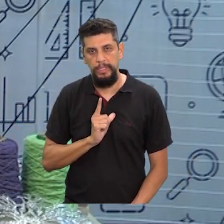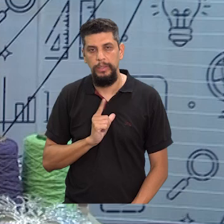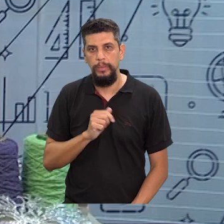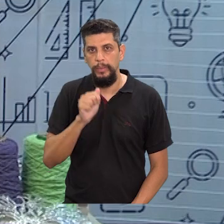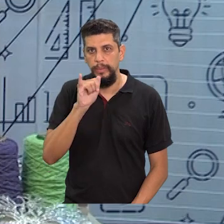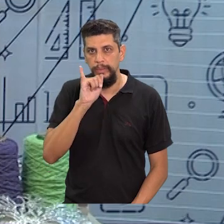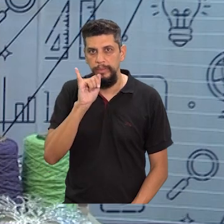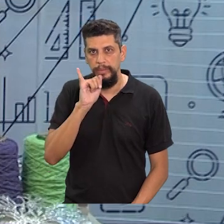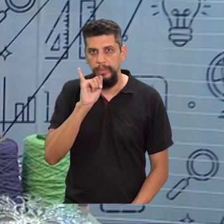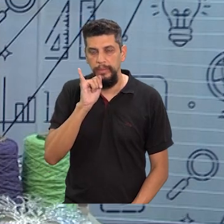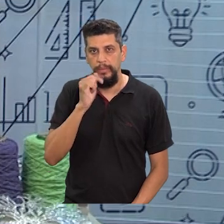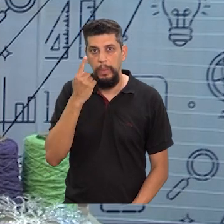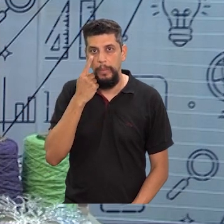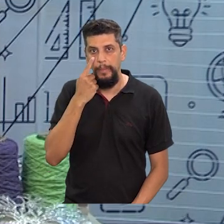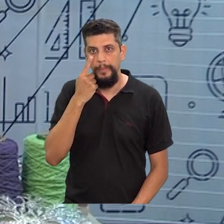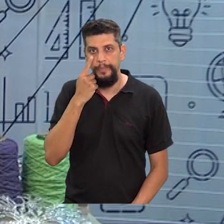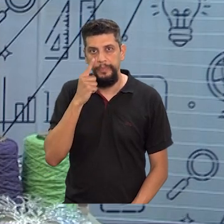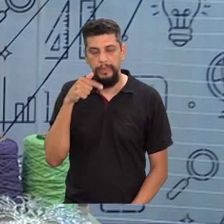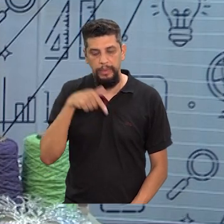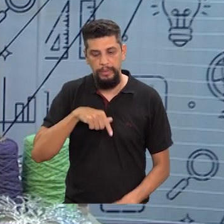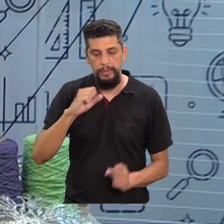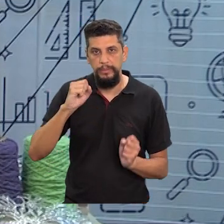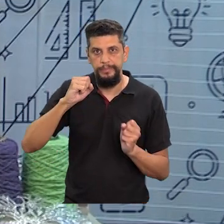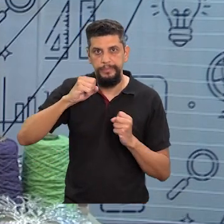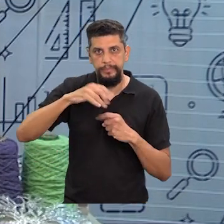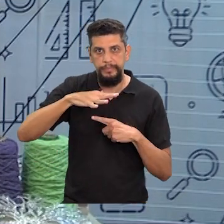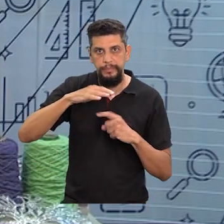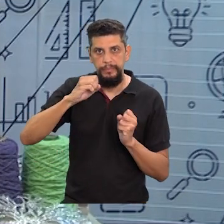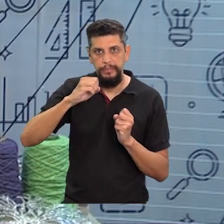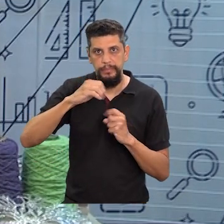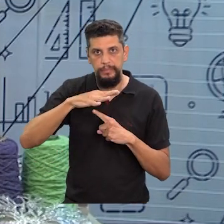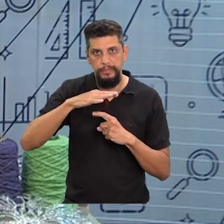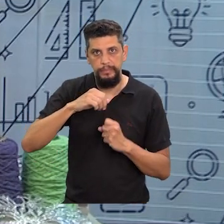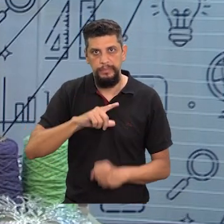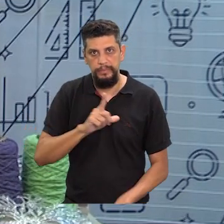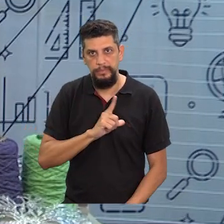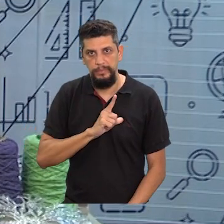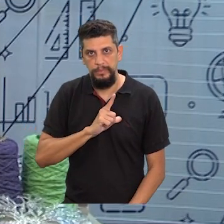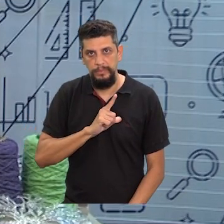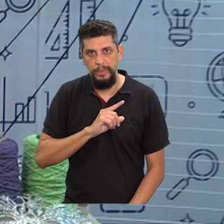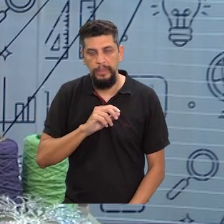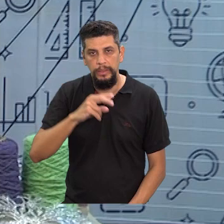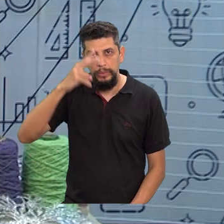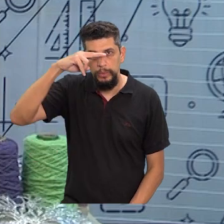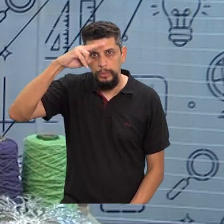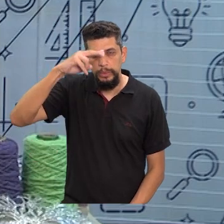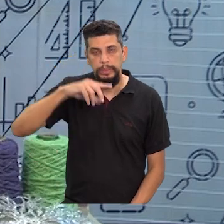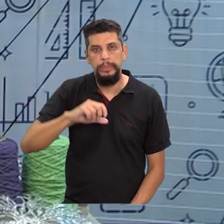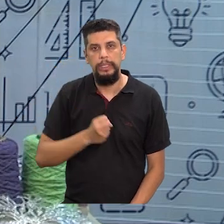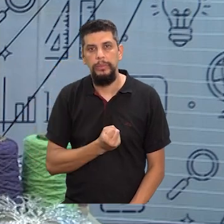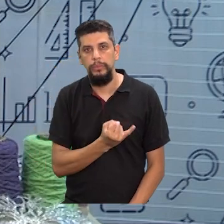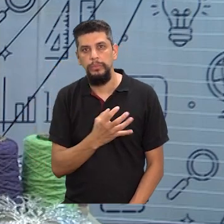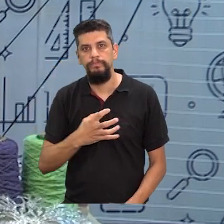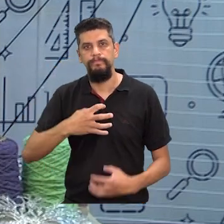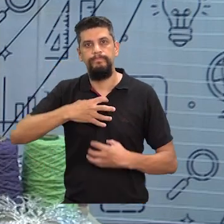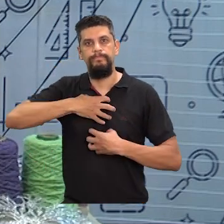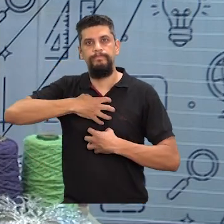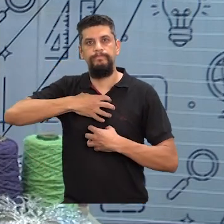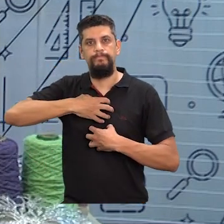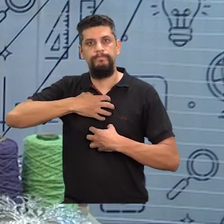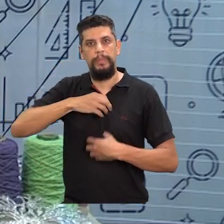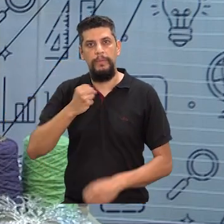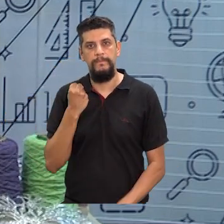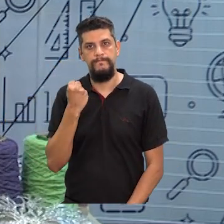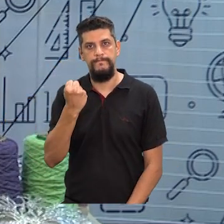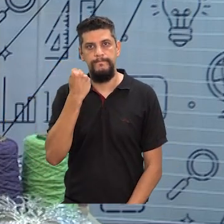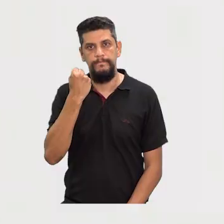Que foi um exemplo? Olha só, esse mito, ele tem, né, ali ao longo da história, alguns sentimentos. E um deles é